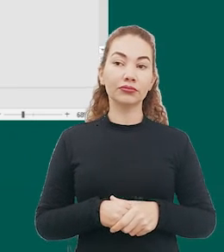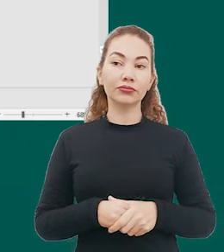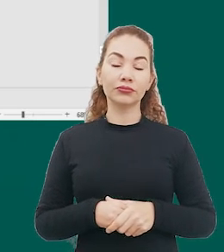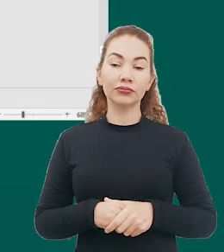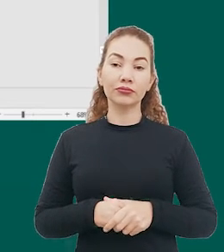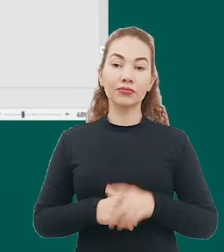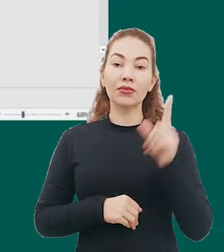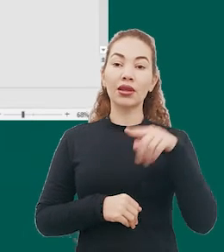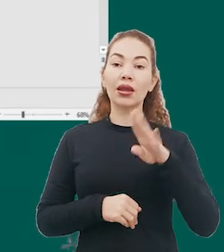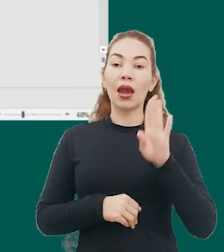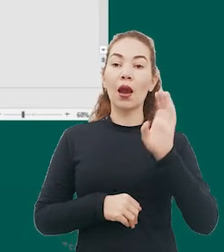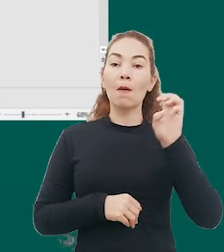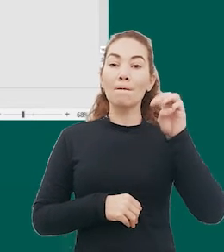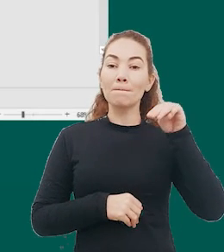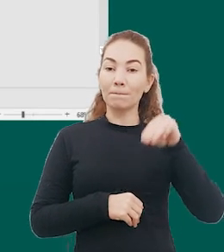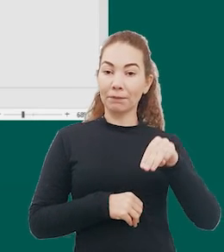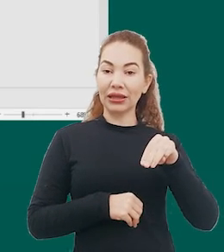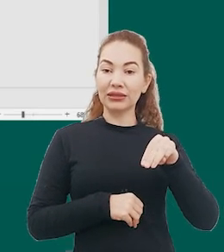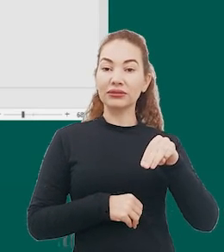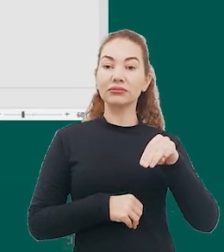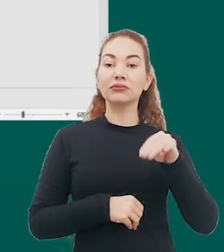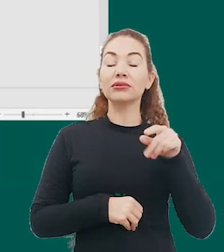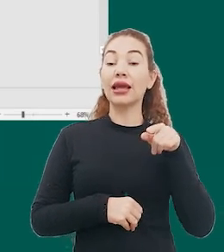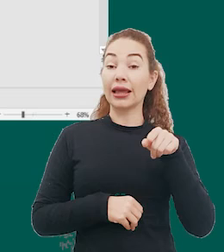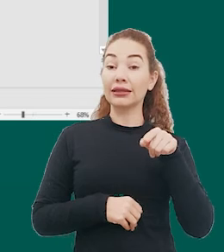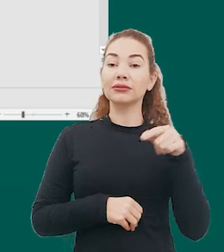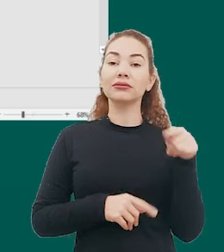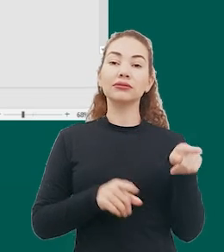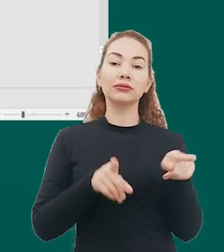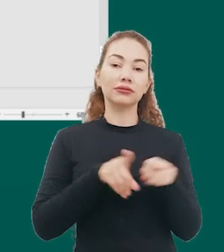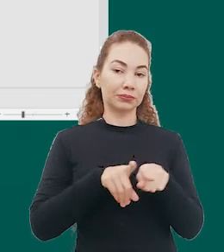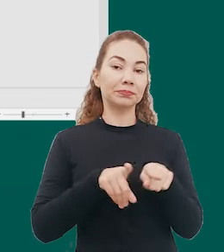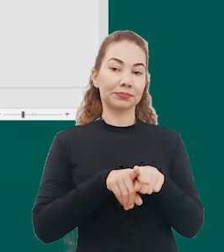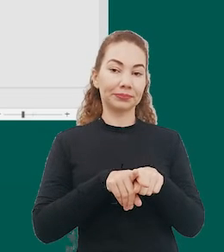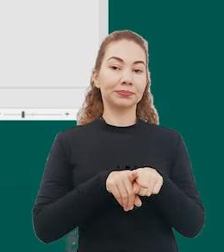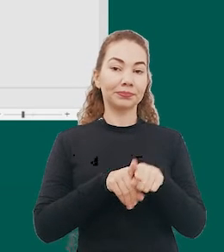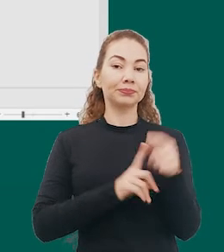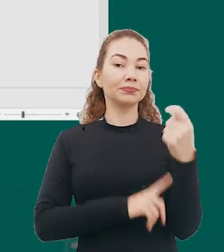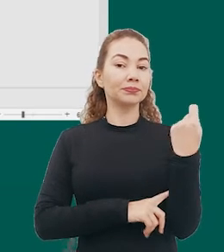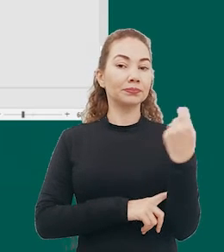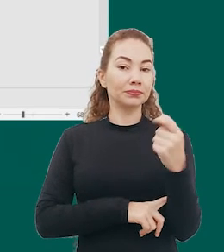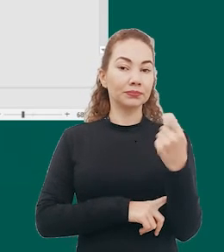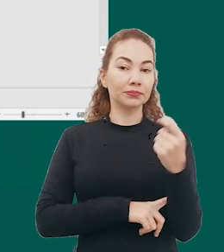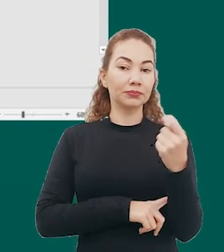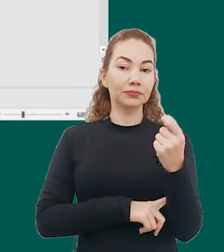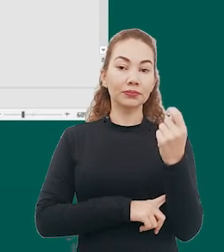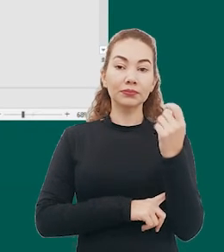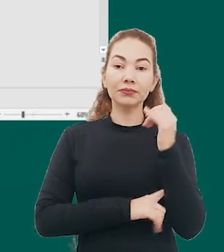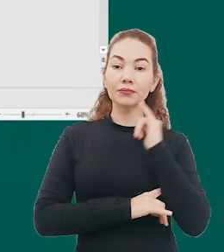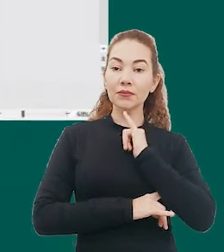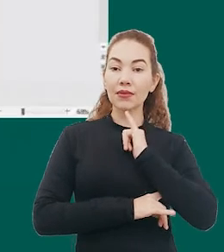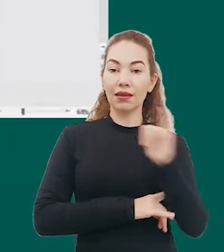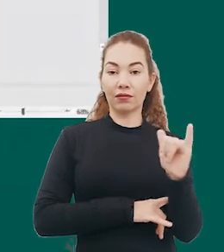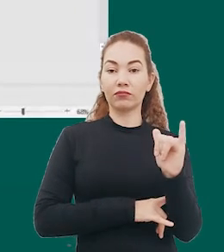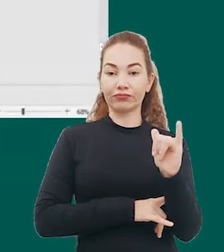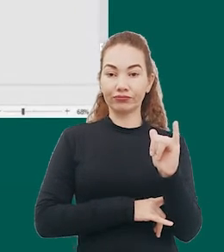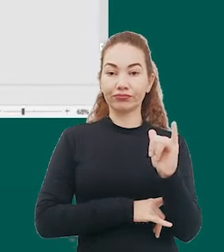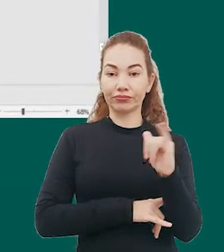que é o BEM, ele também precisa ser informado.